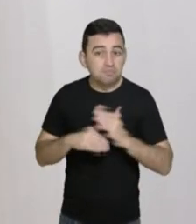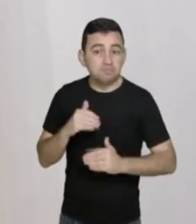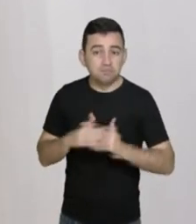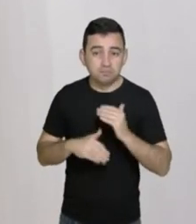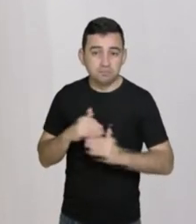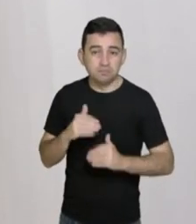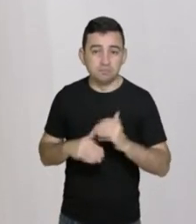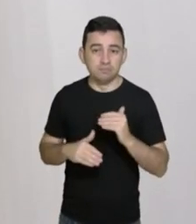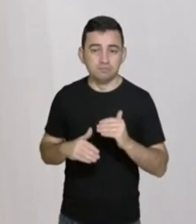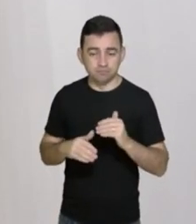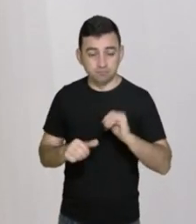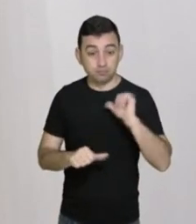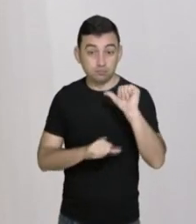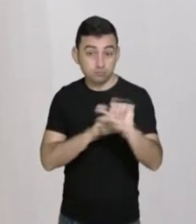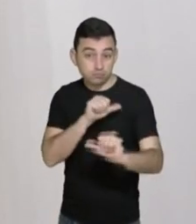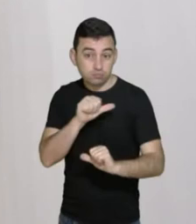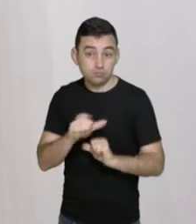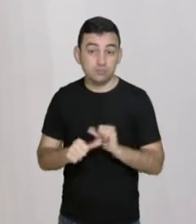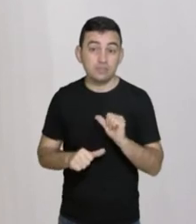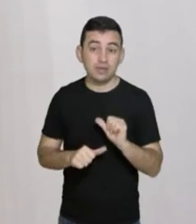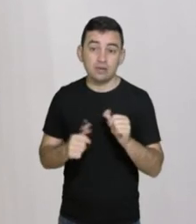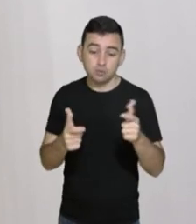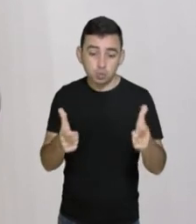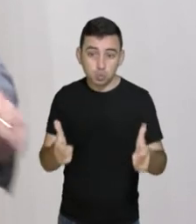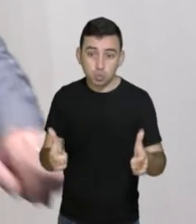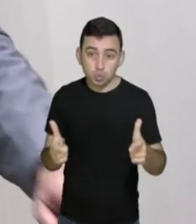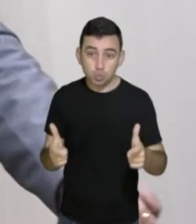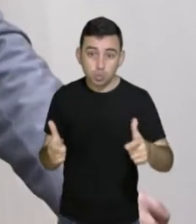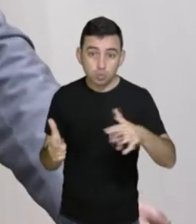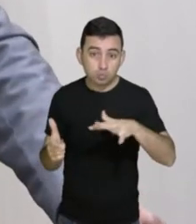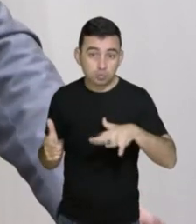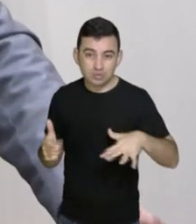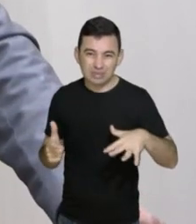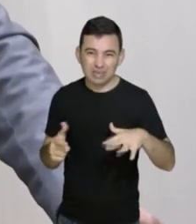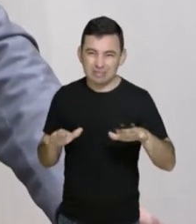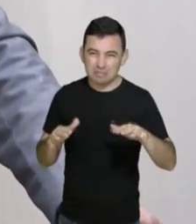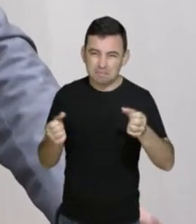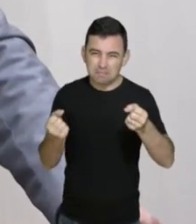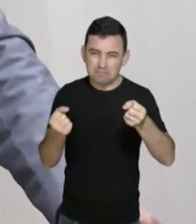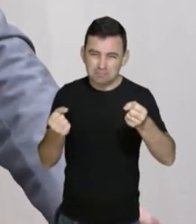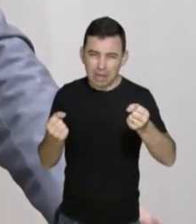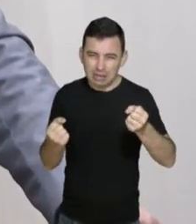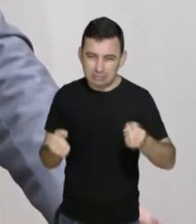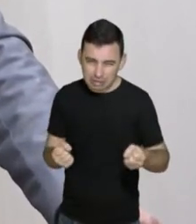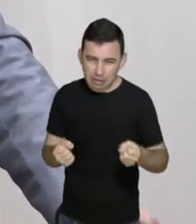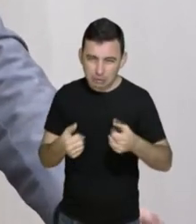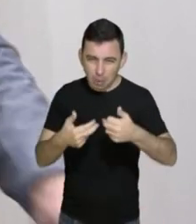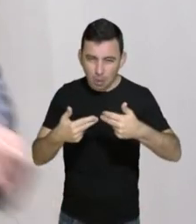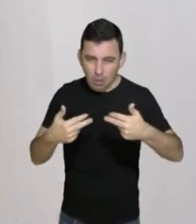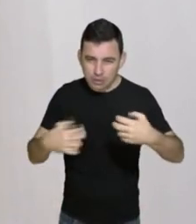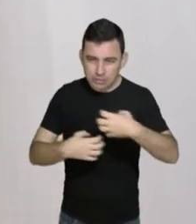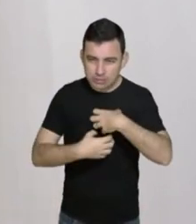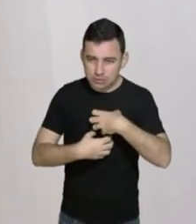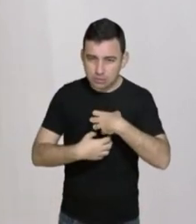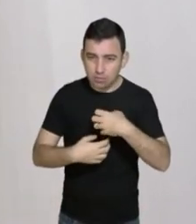de transformar, às vezes, ambientes pesados, de